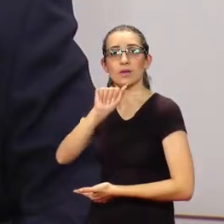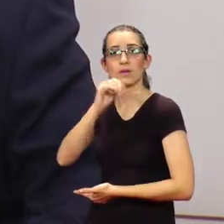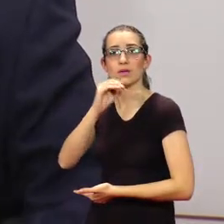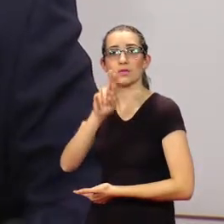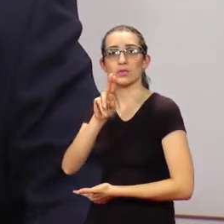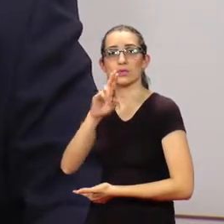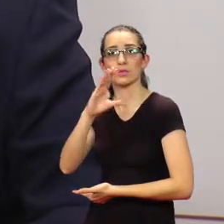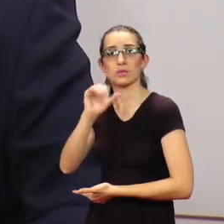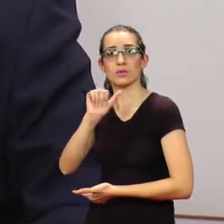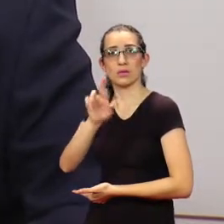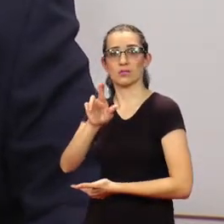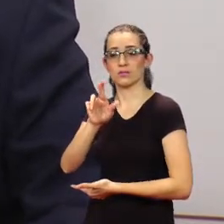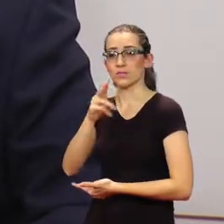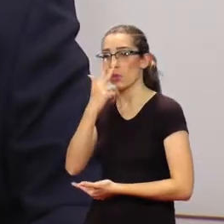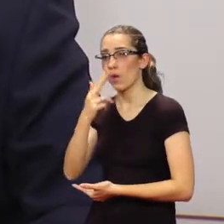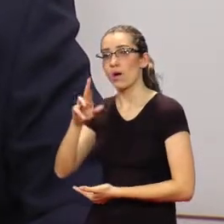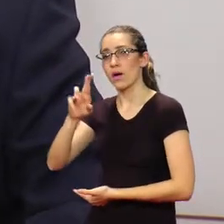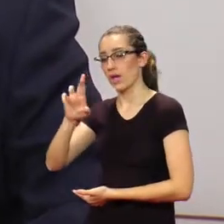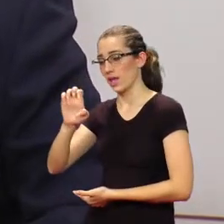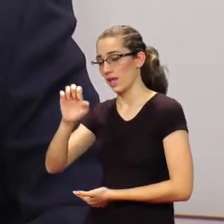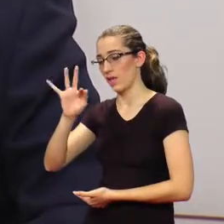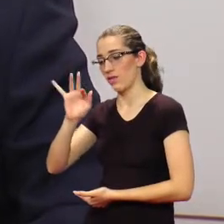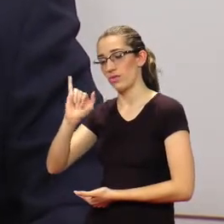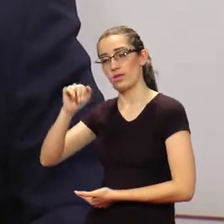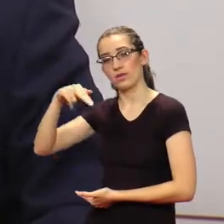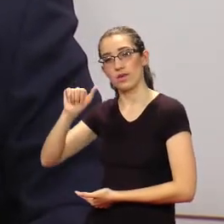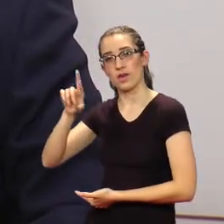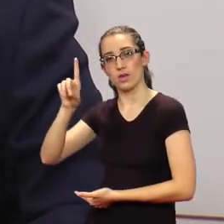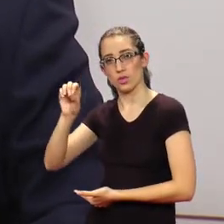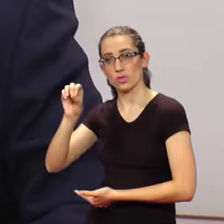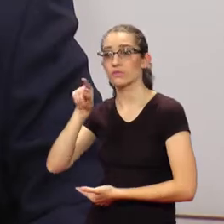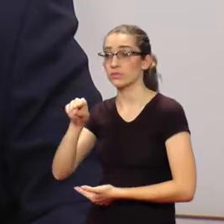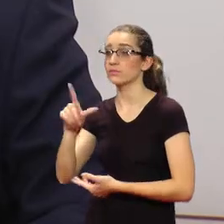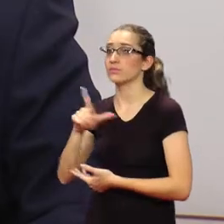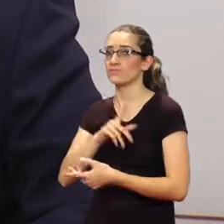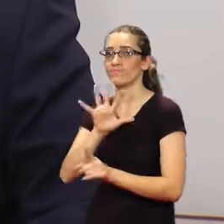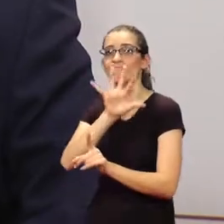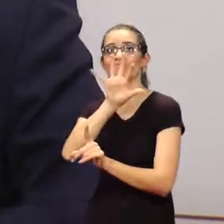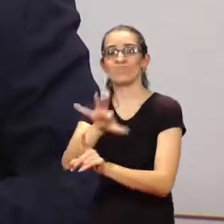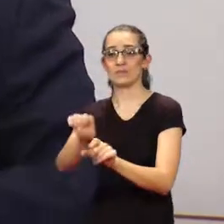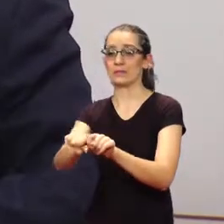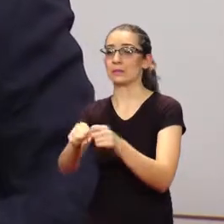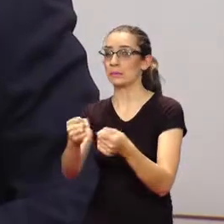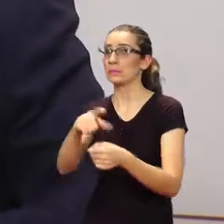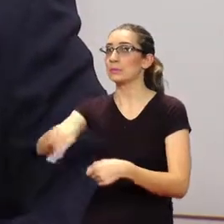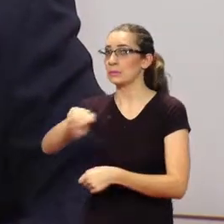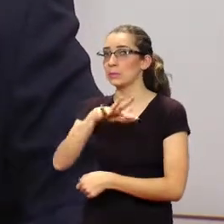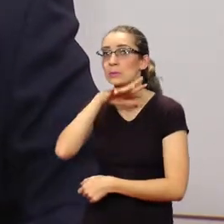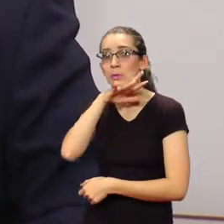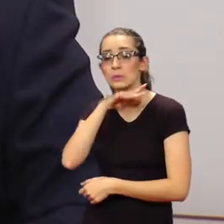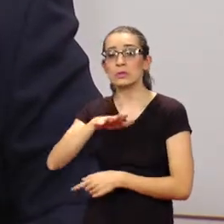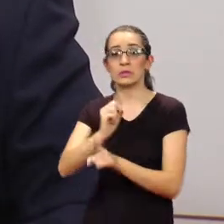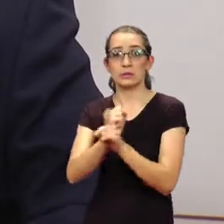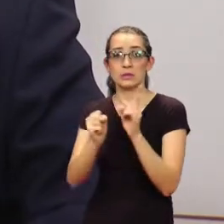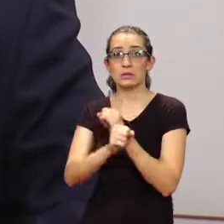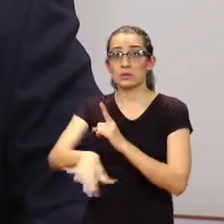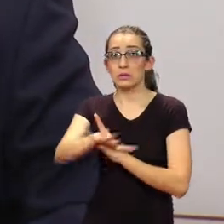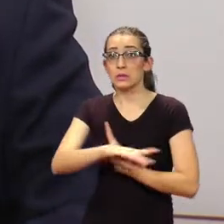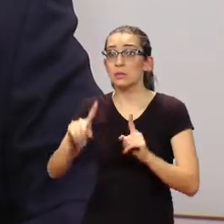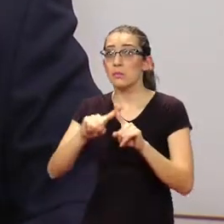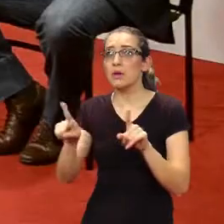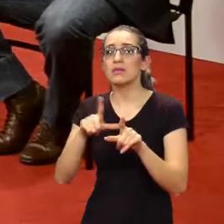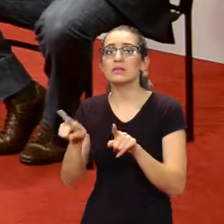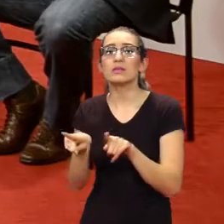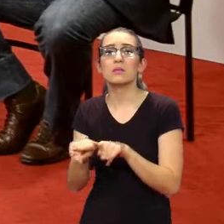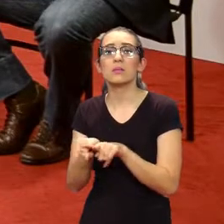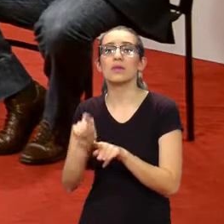O dano que o consumo do açúcar refinado, a sacarose, tem causado à população, né? Não só, obviamente, nas questões que envolvem a odontologia, mas em termos de